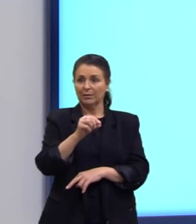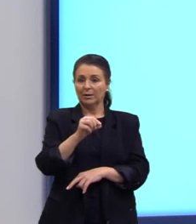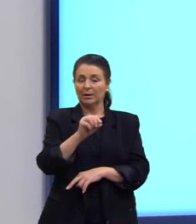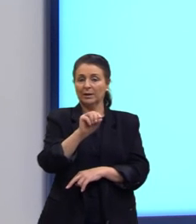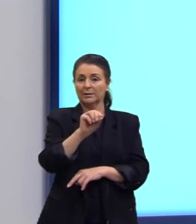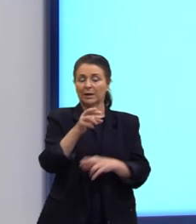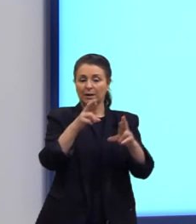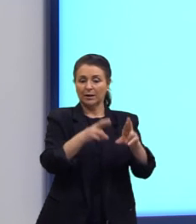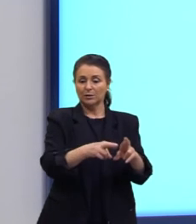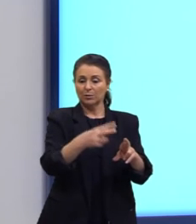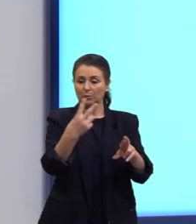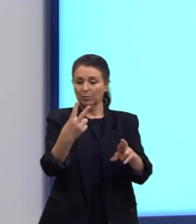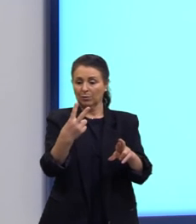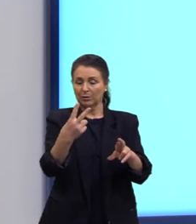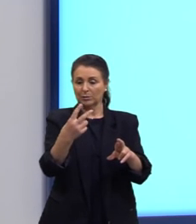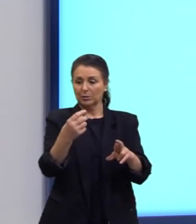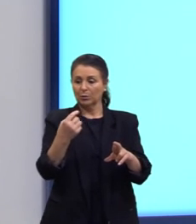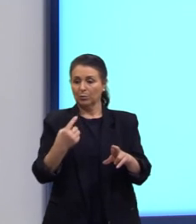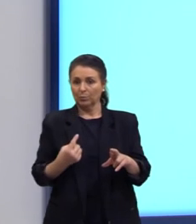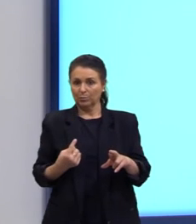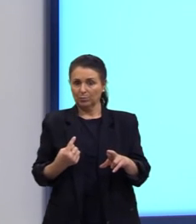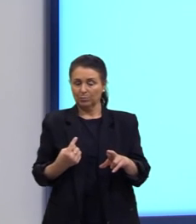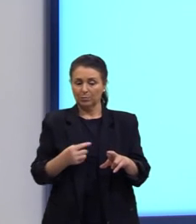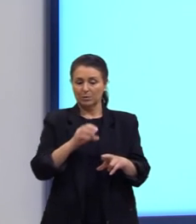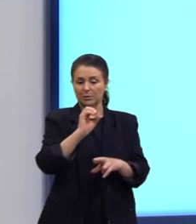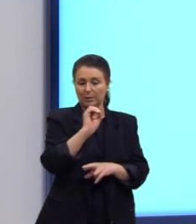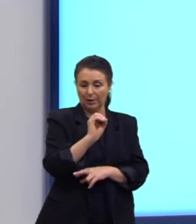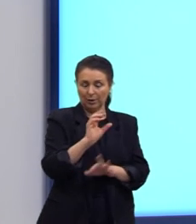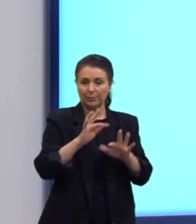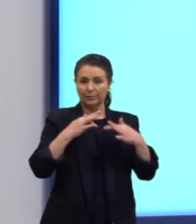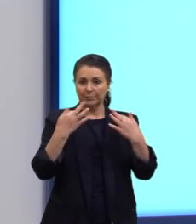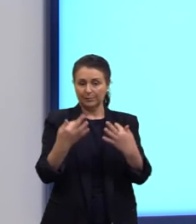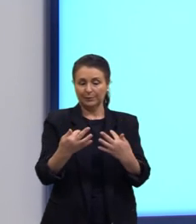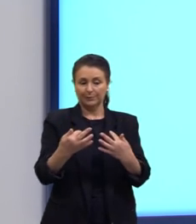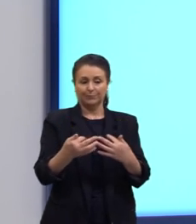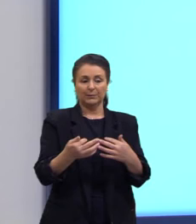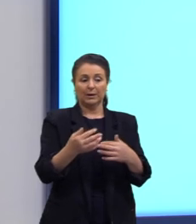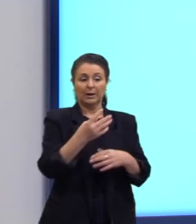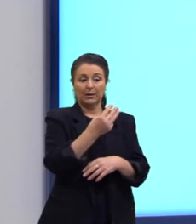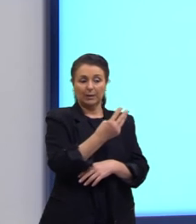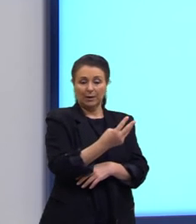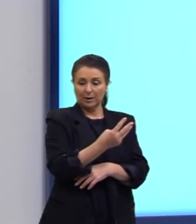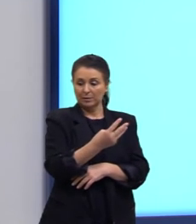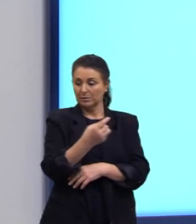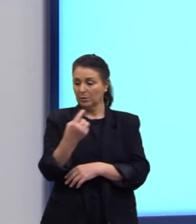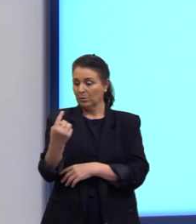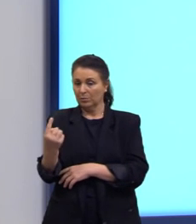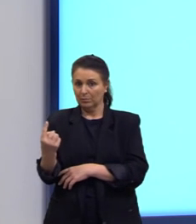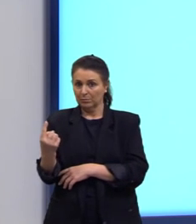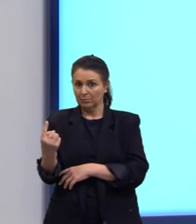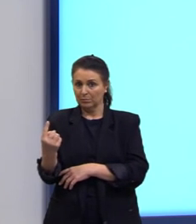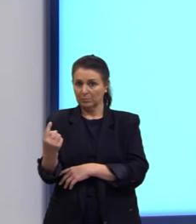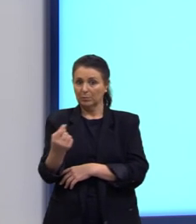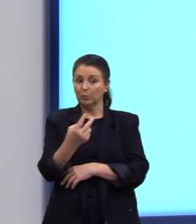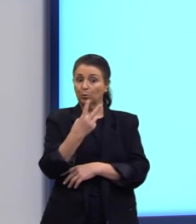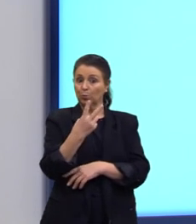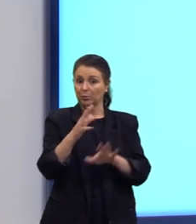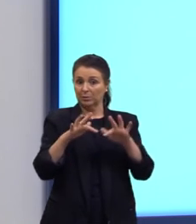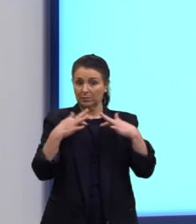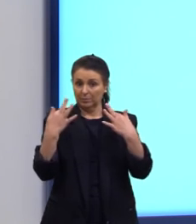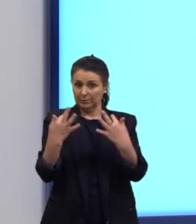dois para região 1 0 famílias também da região três para a região nós tivemos duas